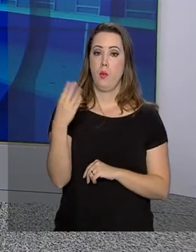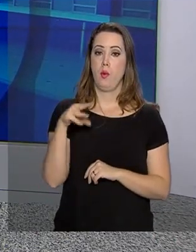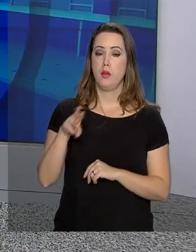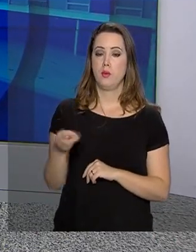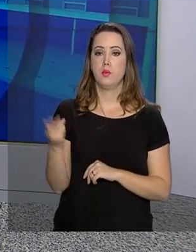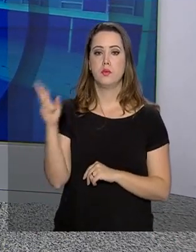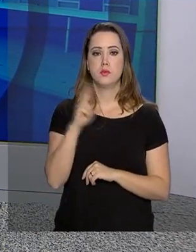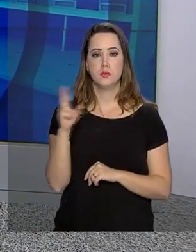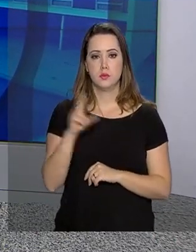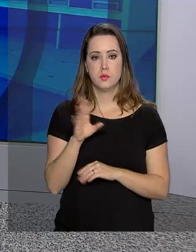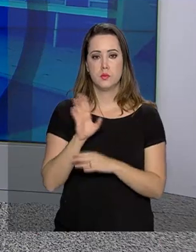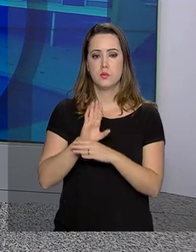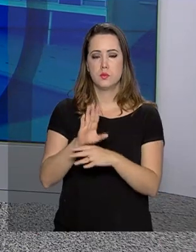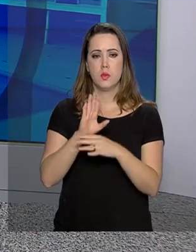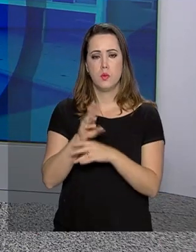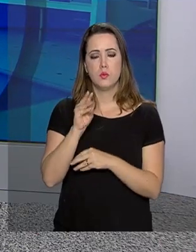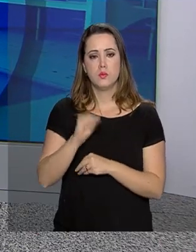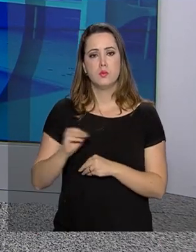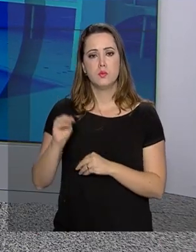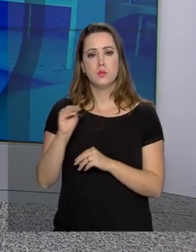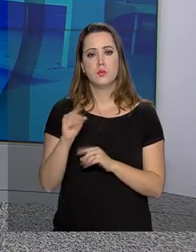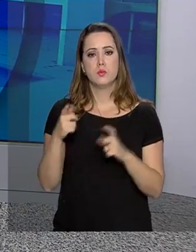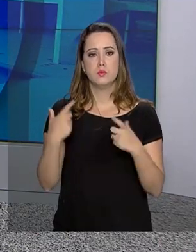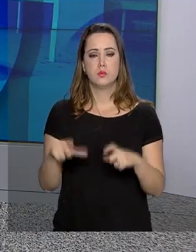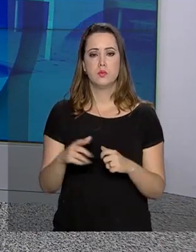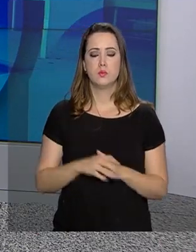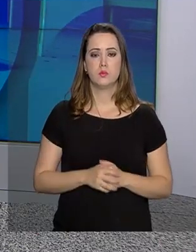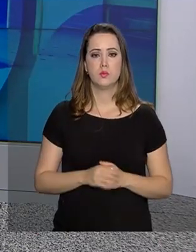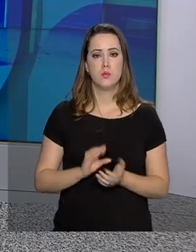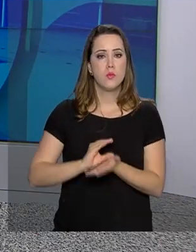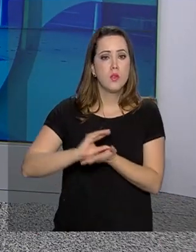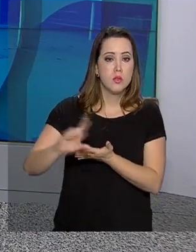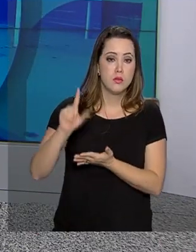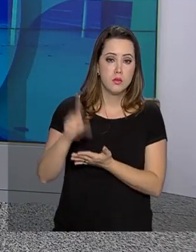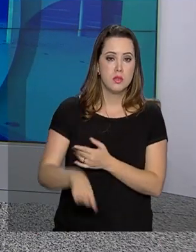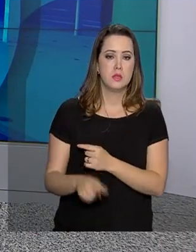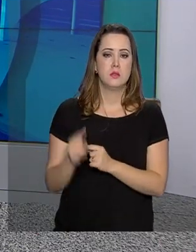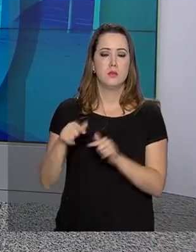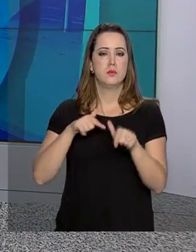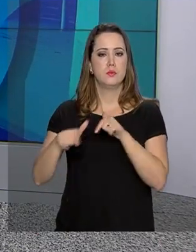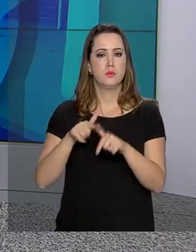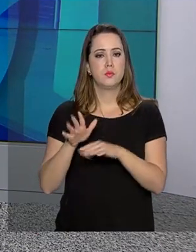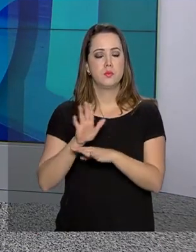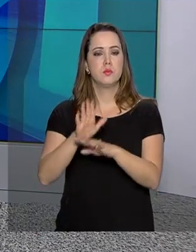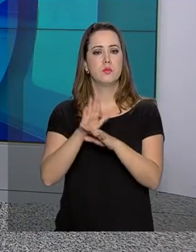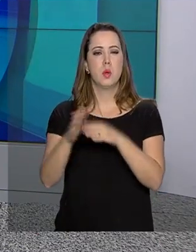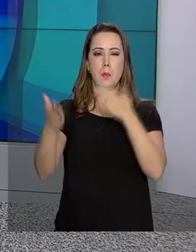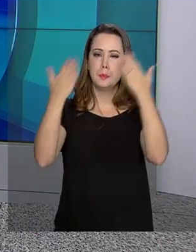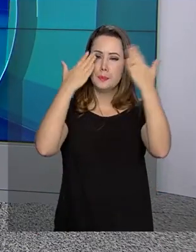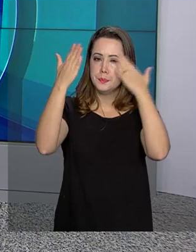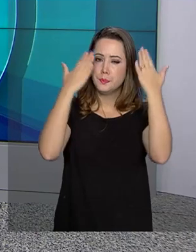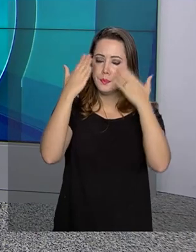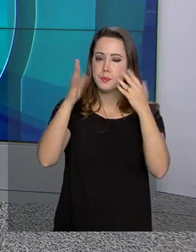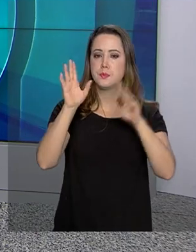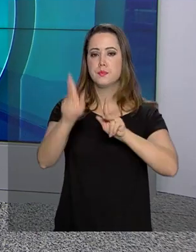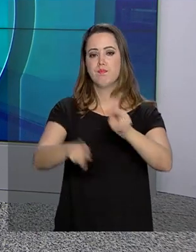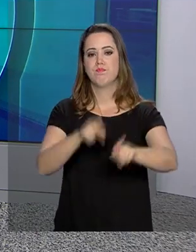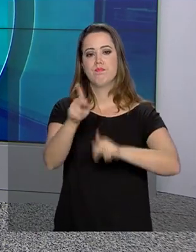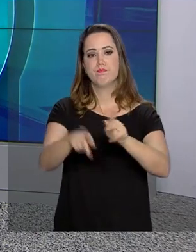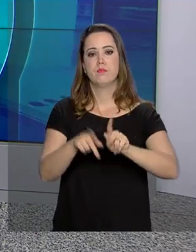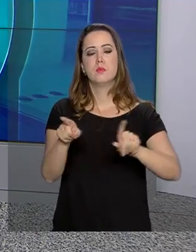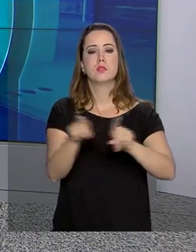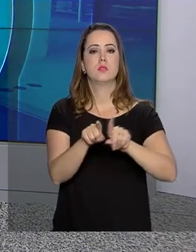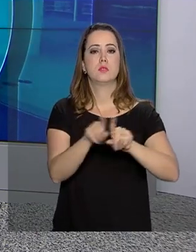R milhões de reais que vão reforçar o atendimento na região o repasse vai para ações de apoio psicológico à